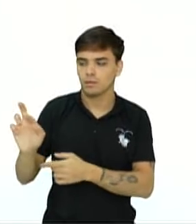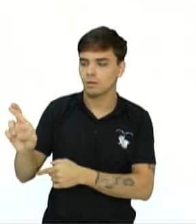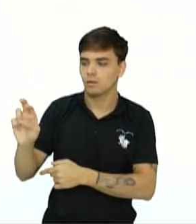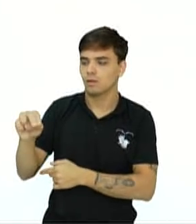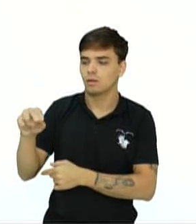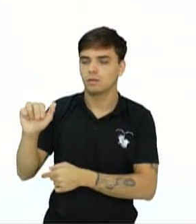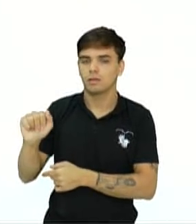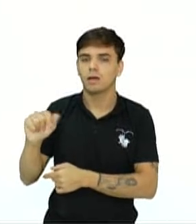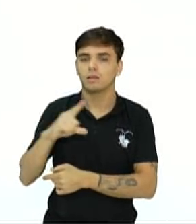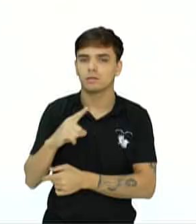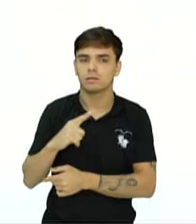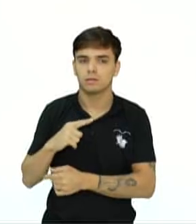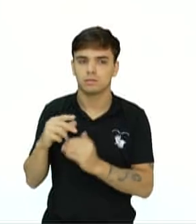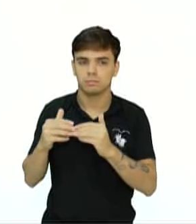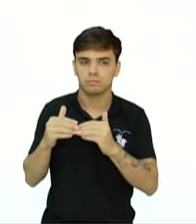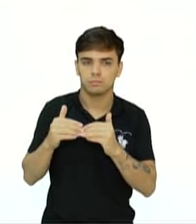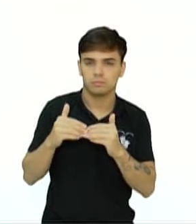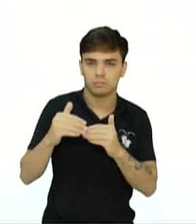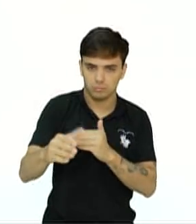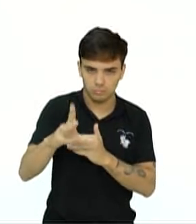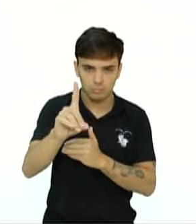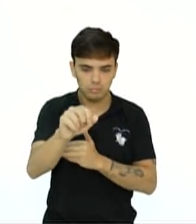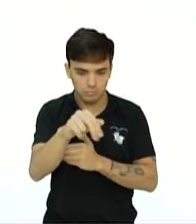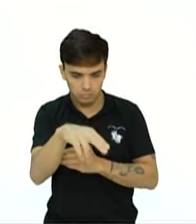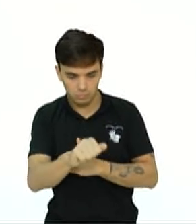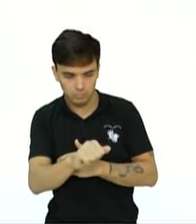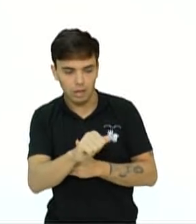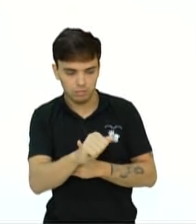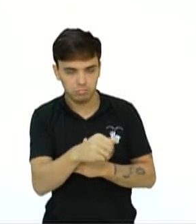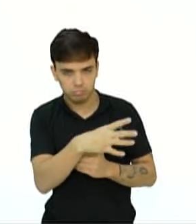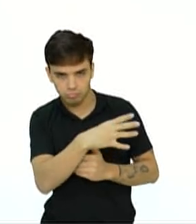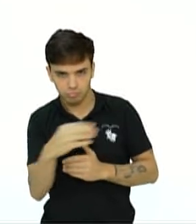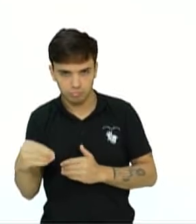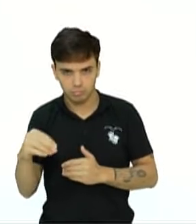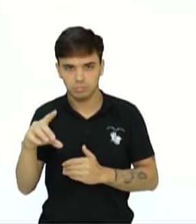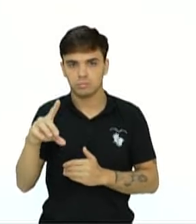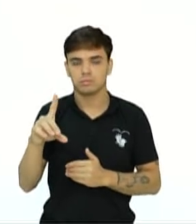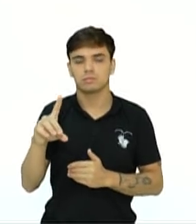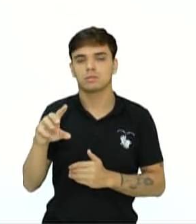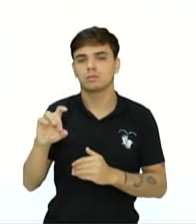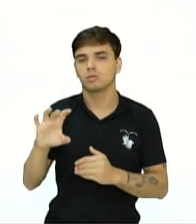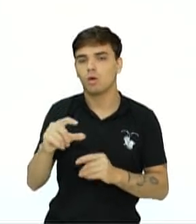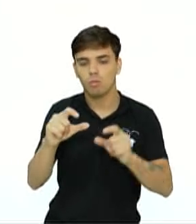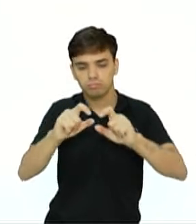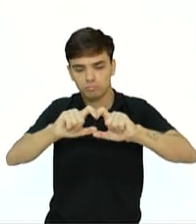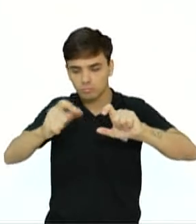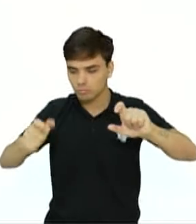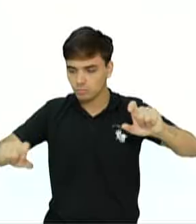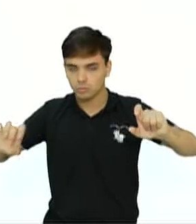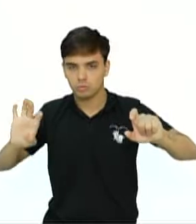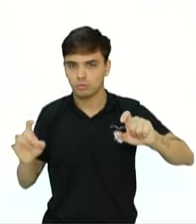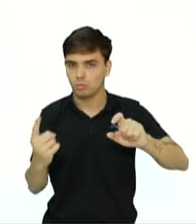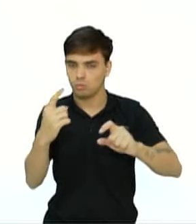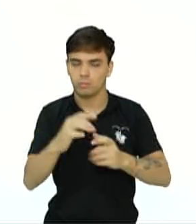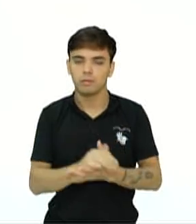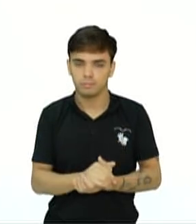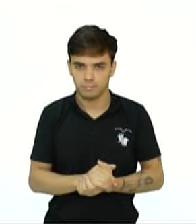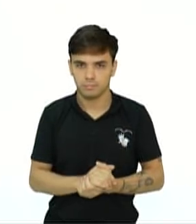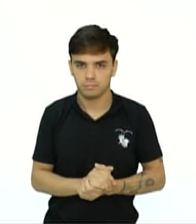é formado a partir do DNA, tá certo? Com apenas uma fita, onde